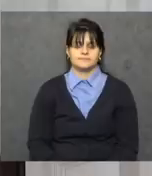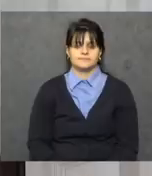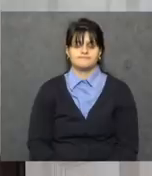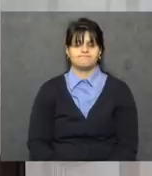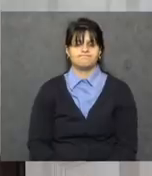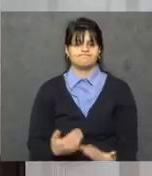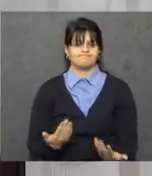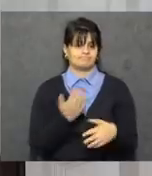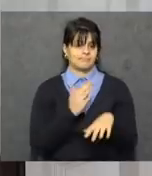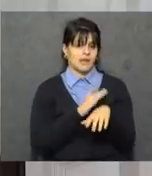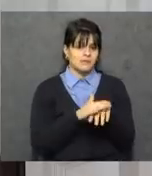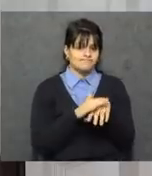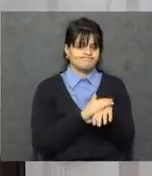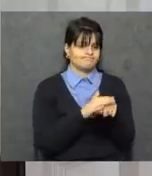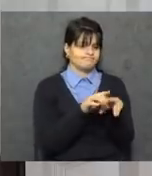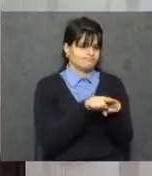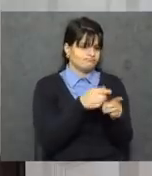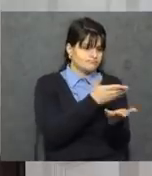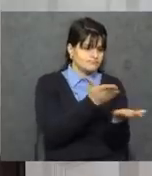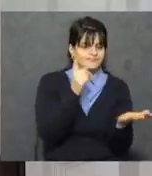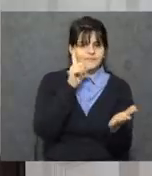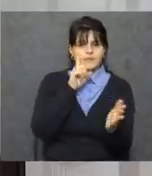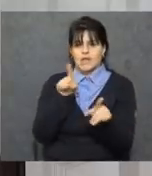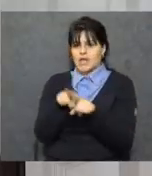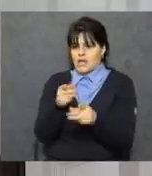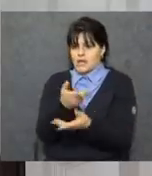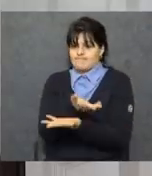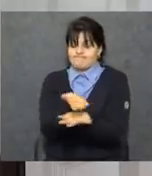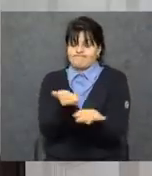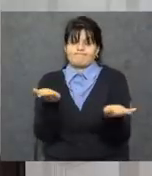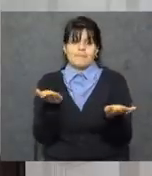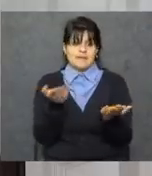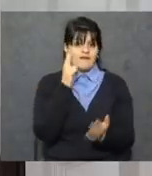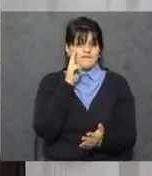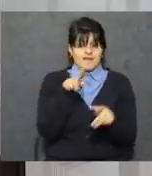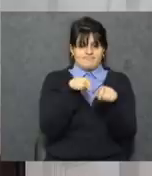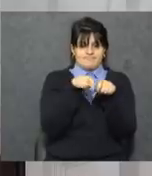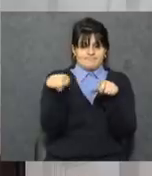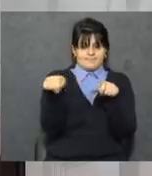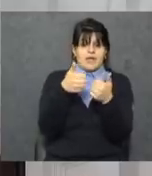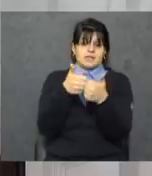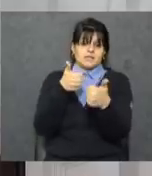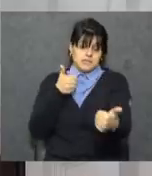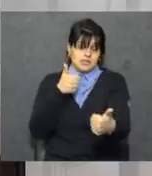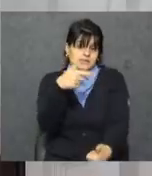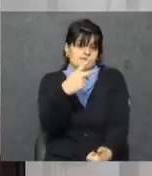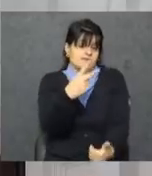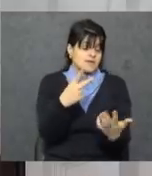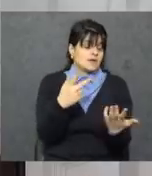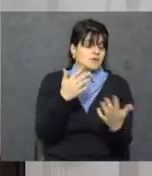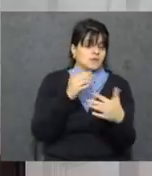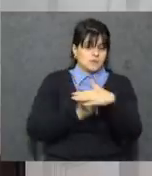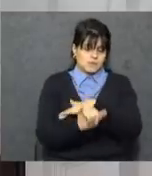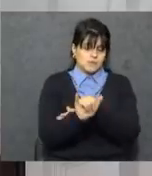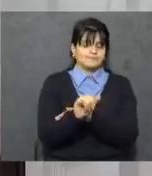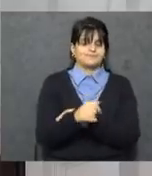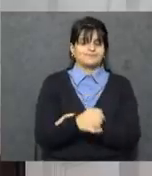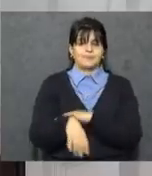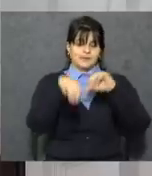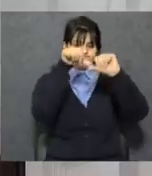Caros irmãos e irmãs que acompanhais a transmissão desta celebração, a palavra de Deus, agora